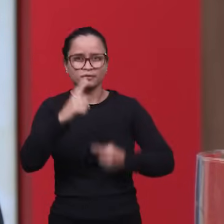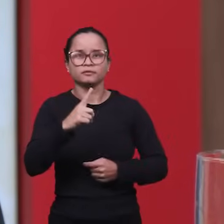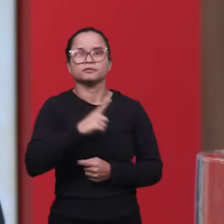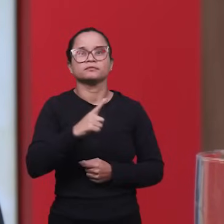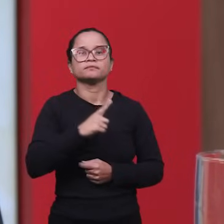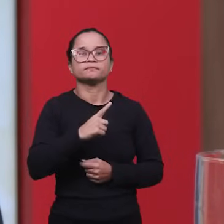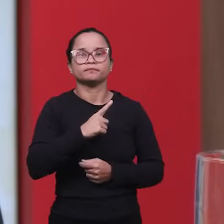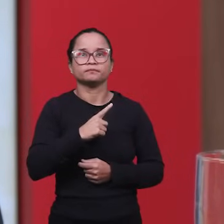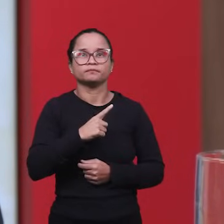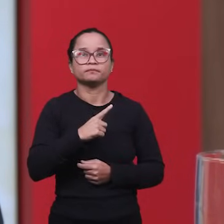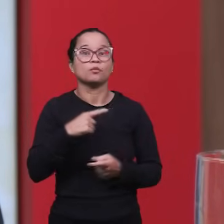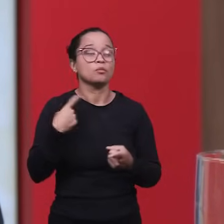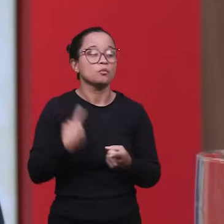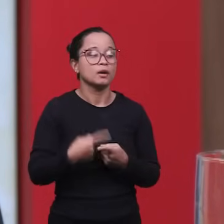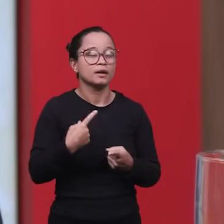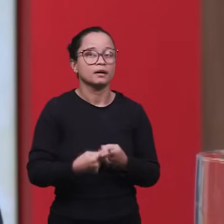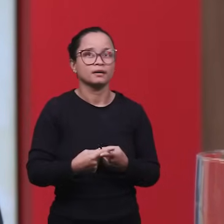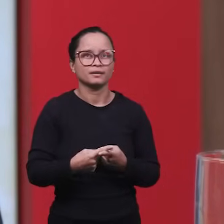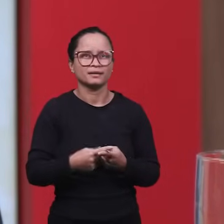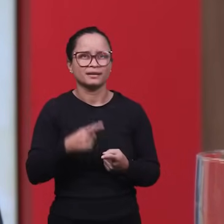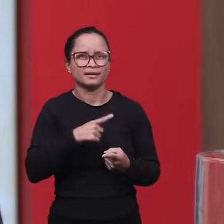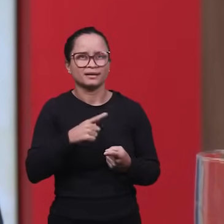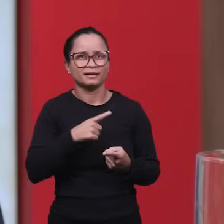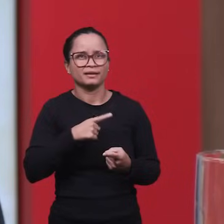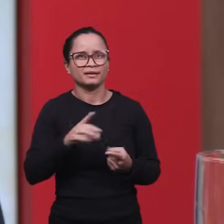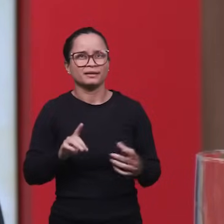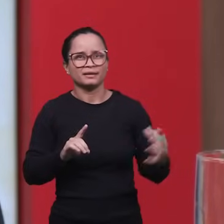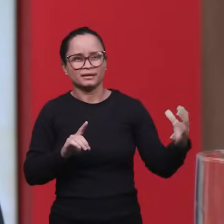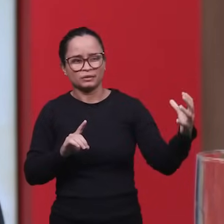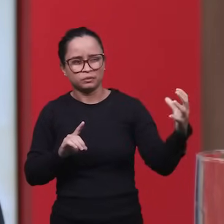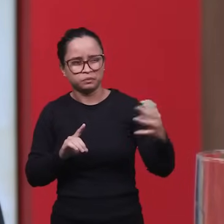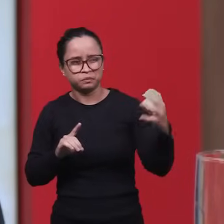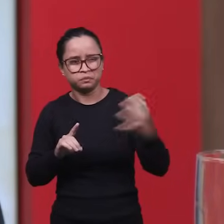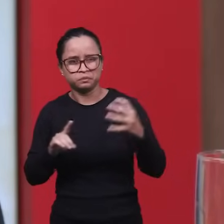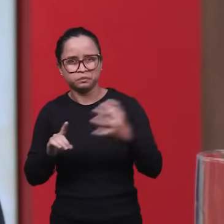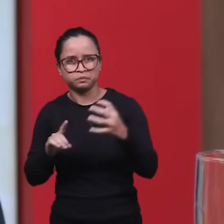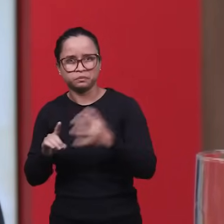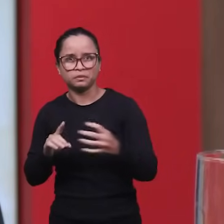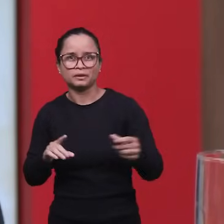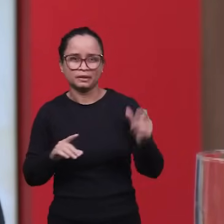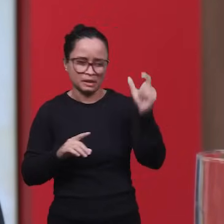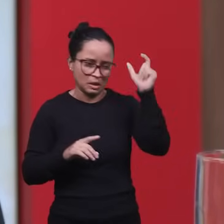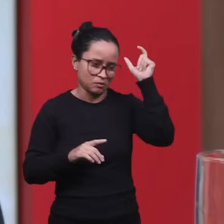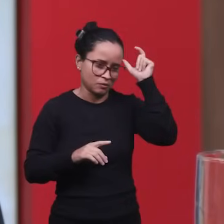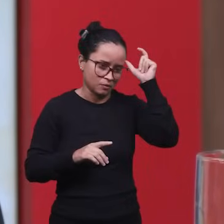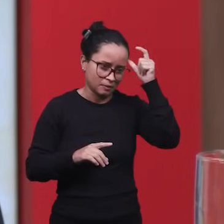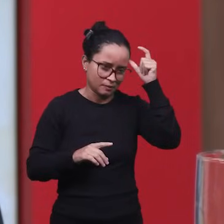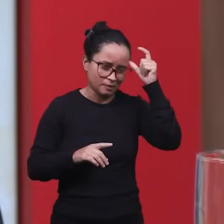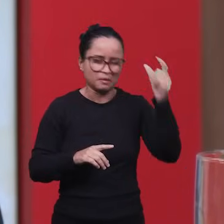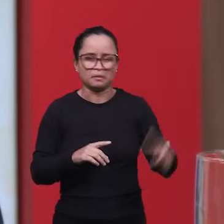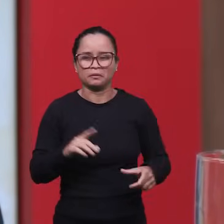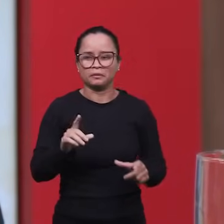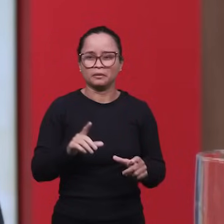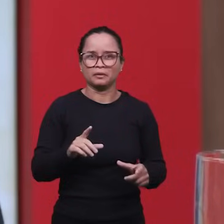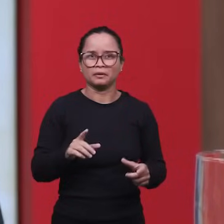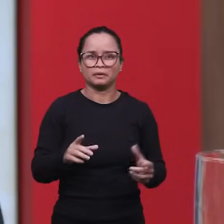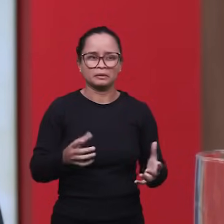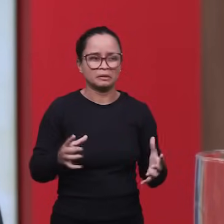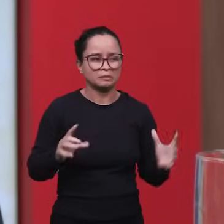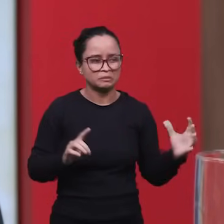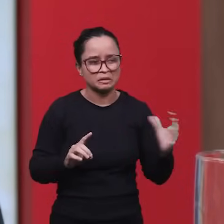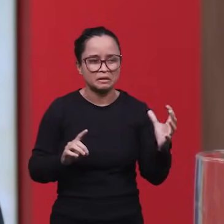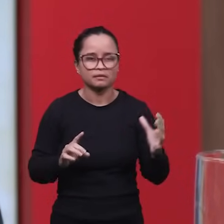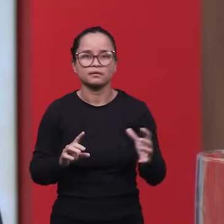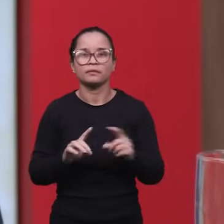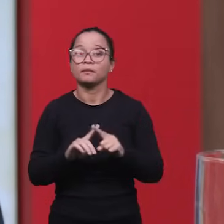muito grande porque há muita opressão, uma invocação de espíritos malignos, aquela coisa toda. Eu queria